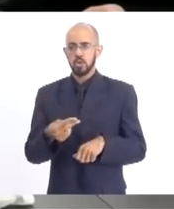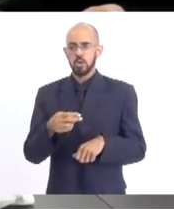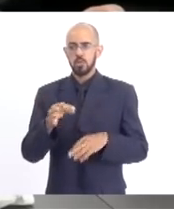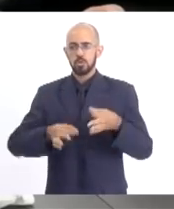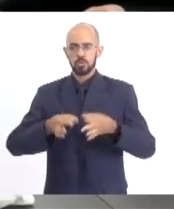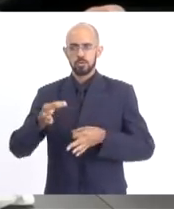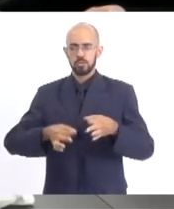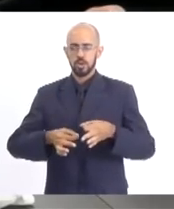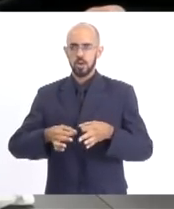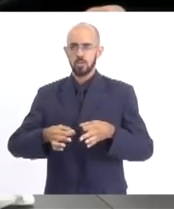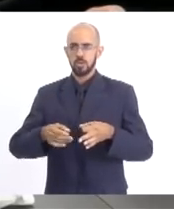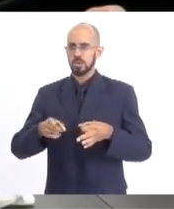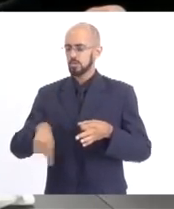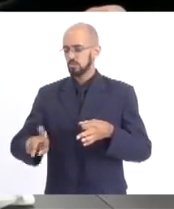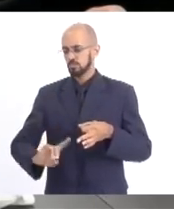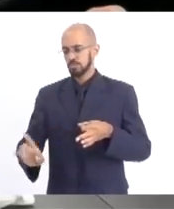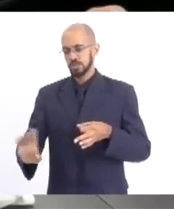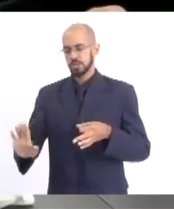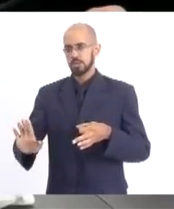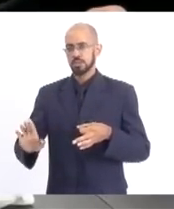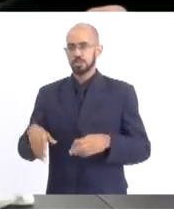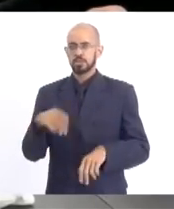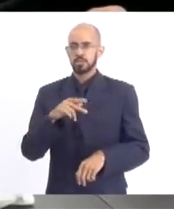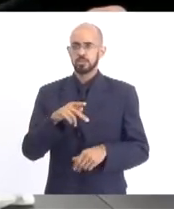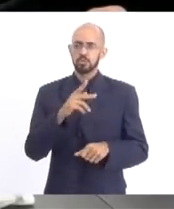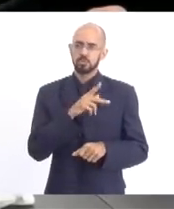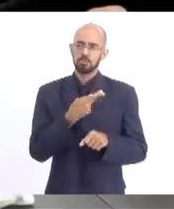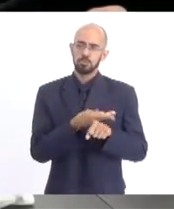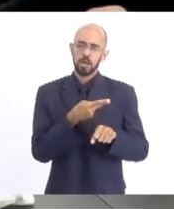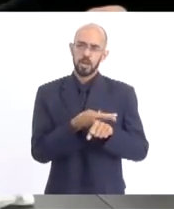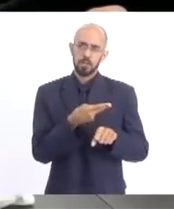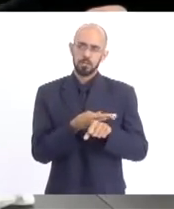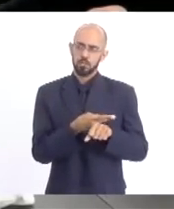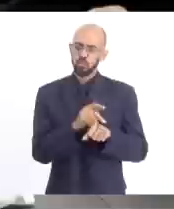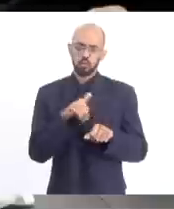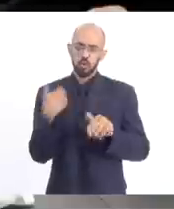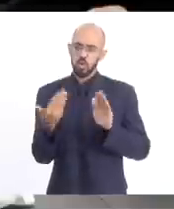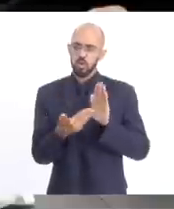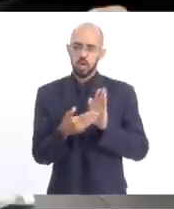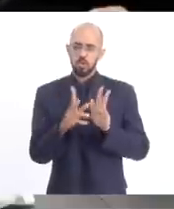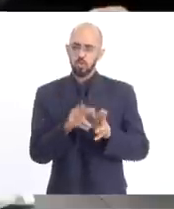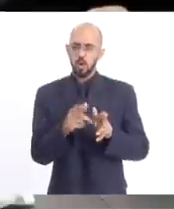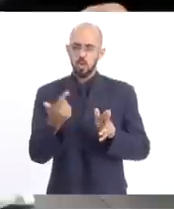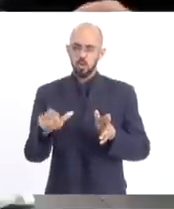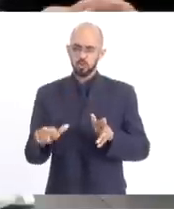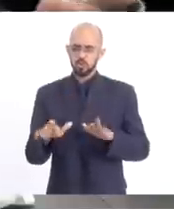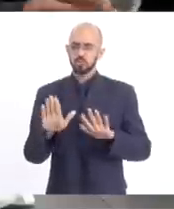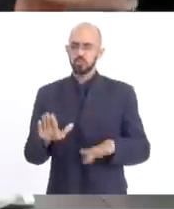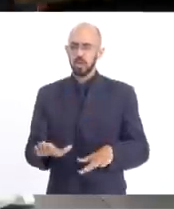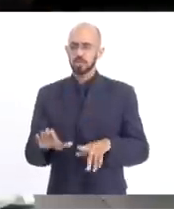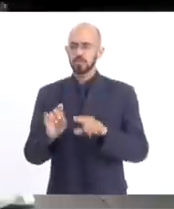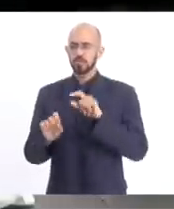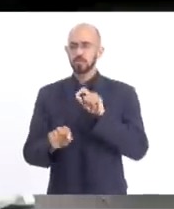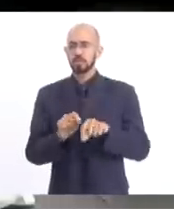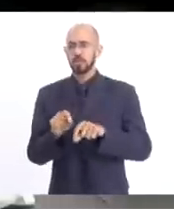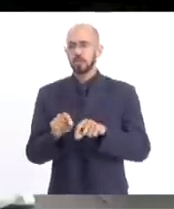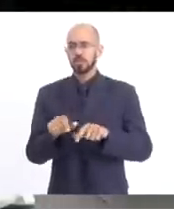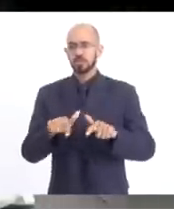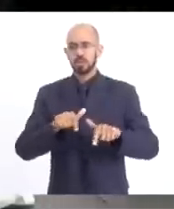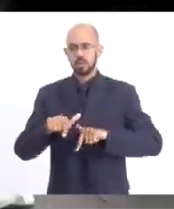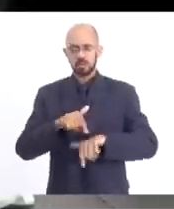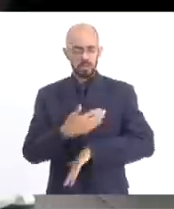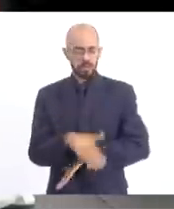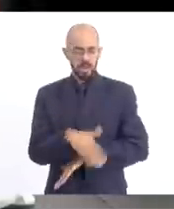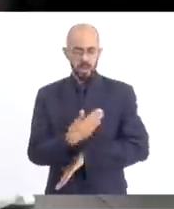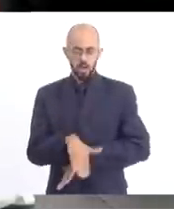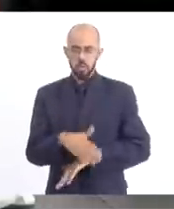não precisam de uma Gretchen full como os outros. Agora, aquele que está na rua, no setor,